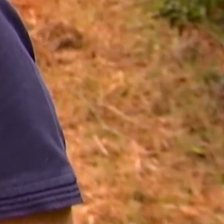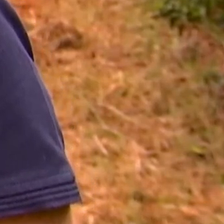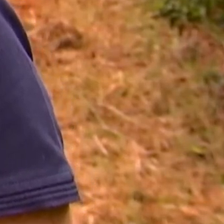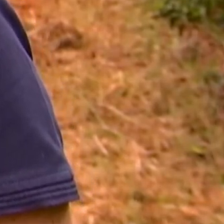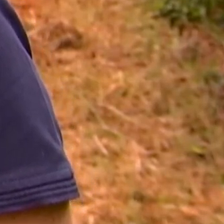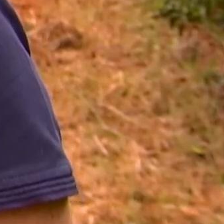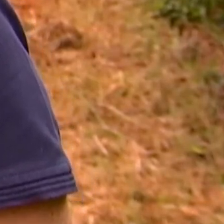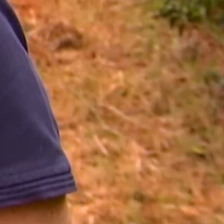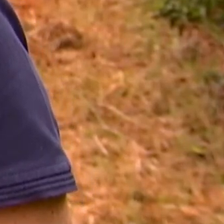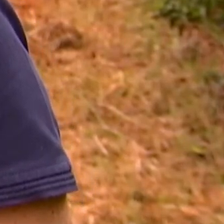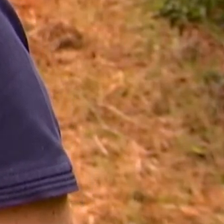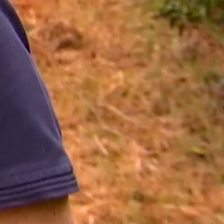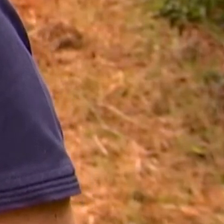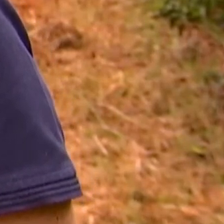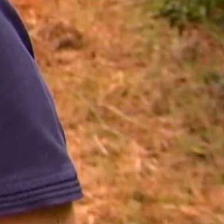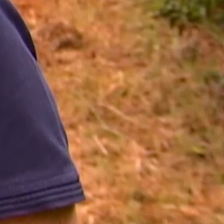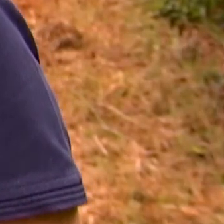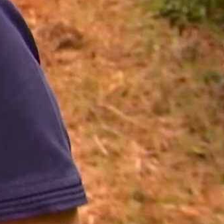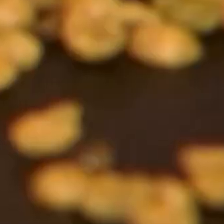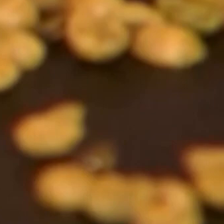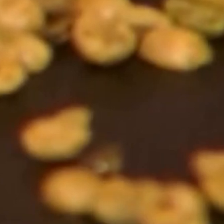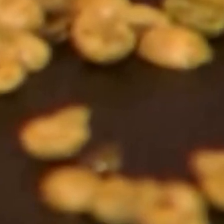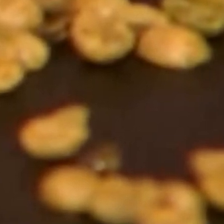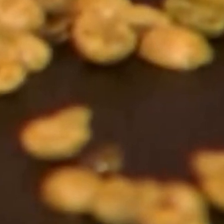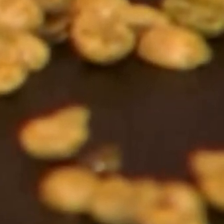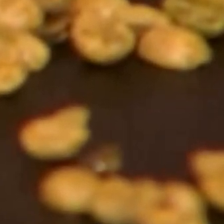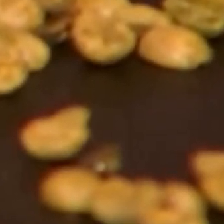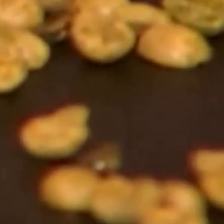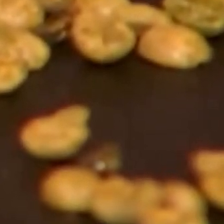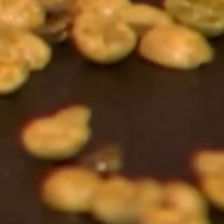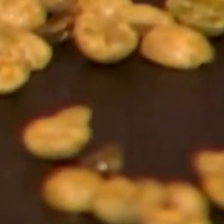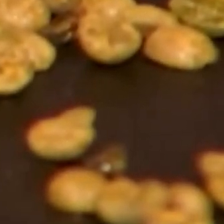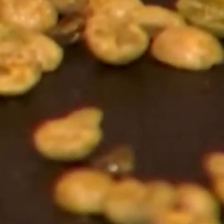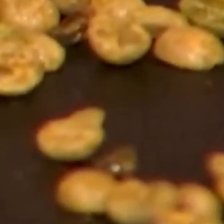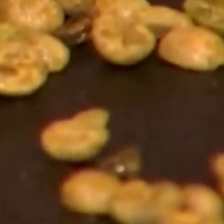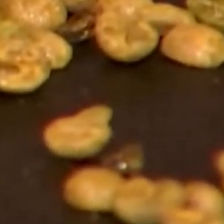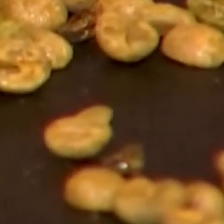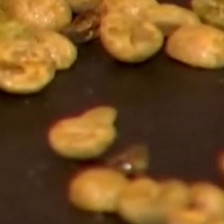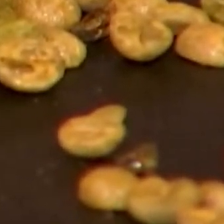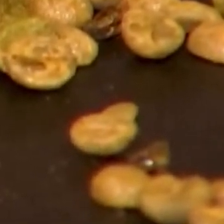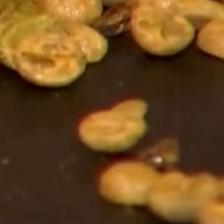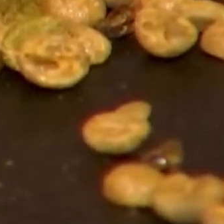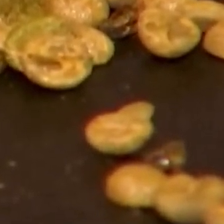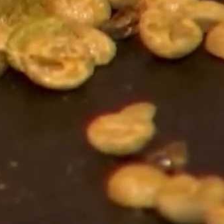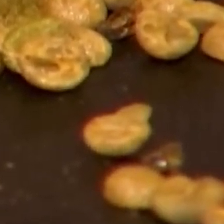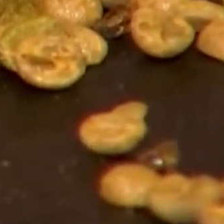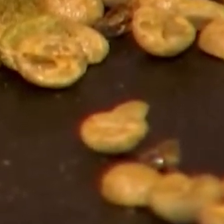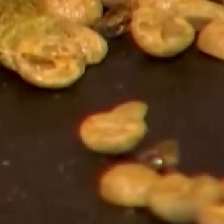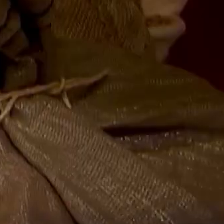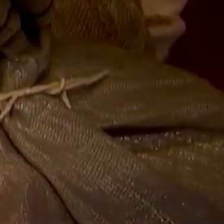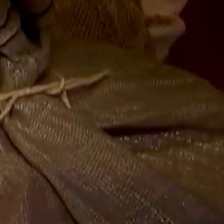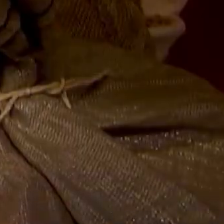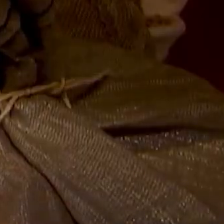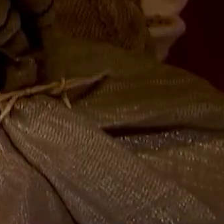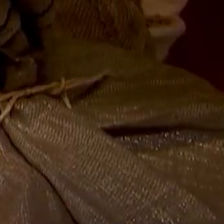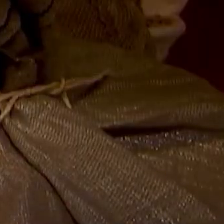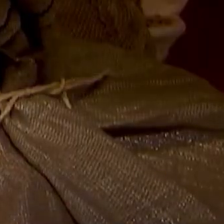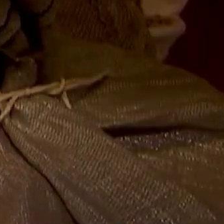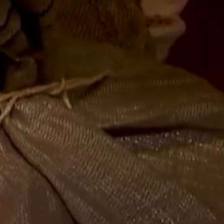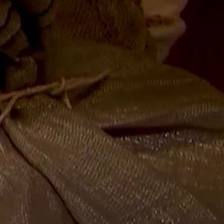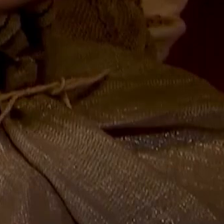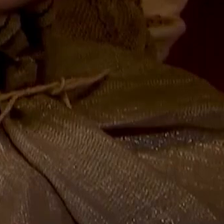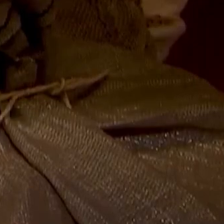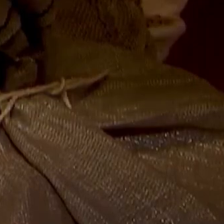pesquisa do nosso programa aqui do Centro de Café, na área de melhoramento, é desenvolver cultivares de café arábica que sejam tolerantes